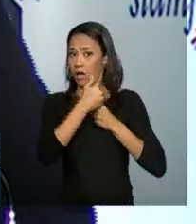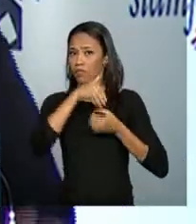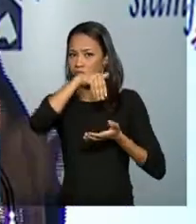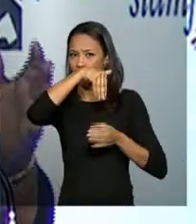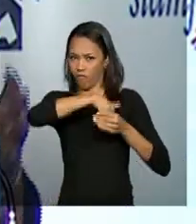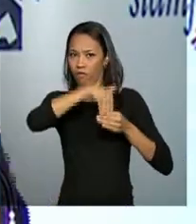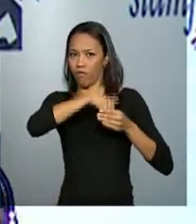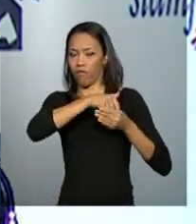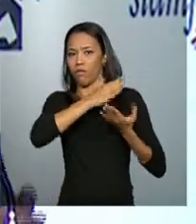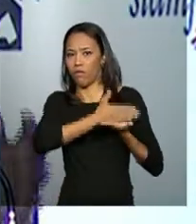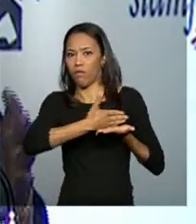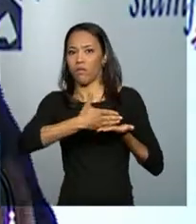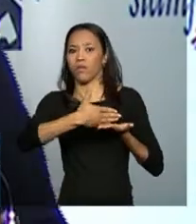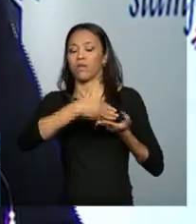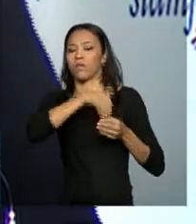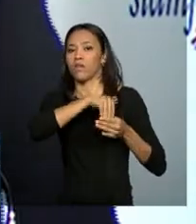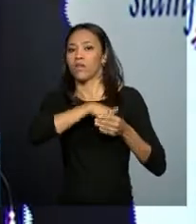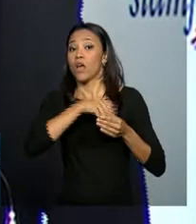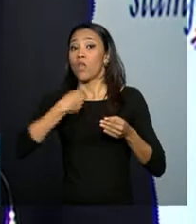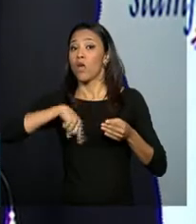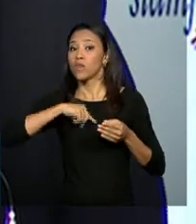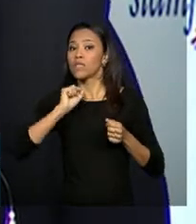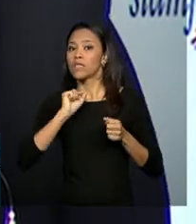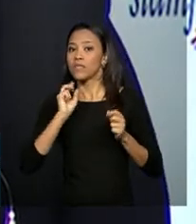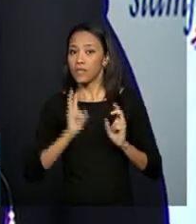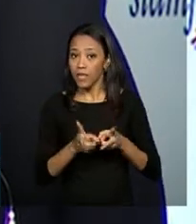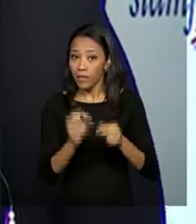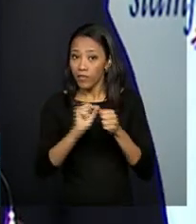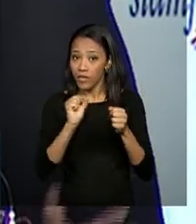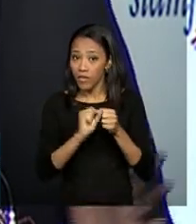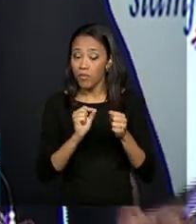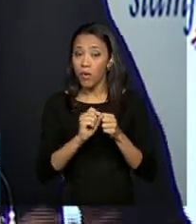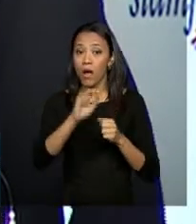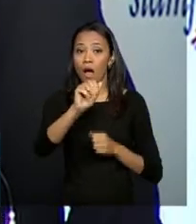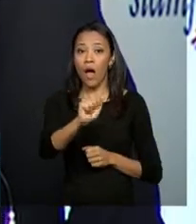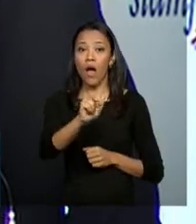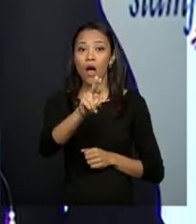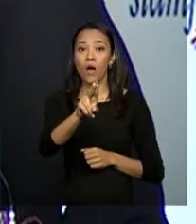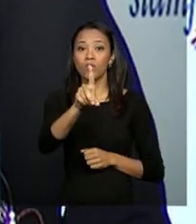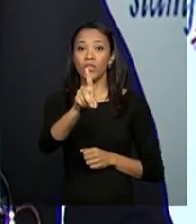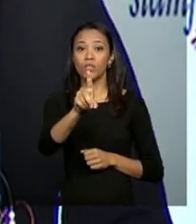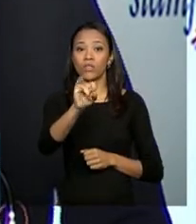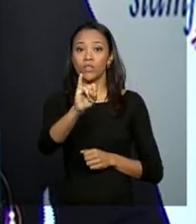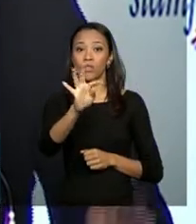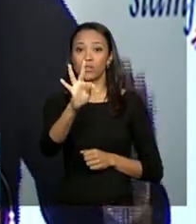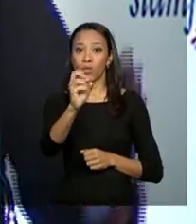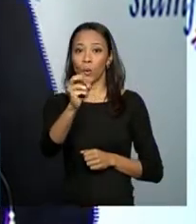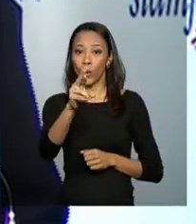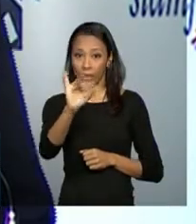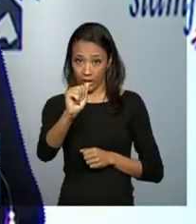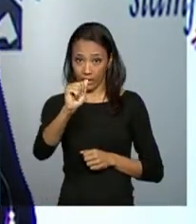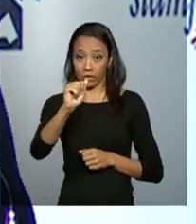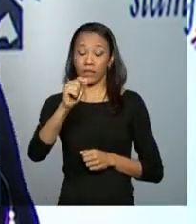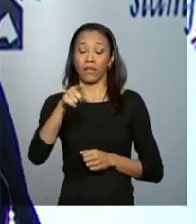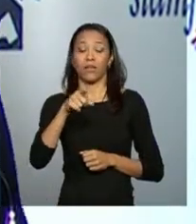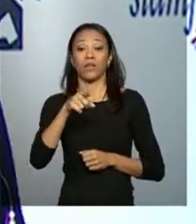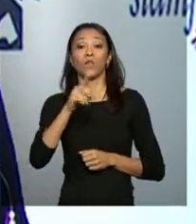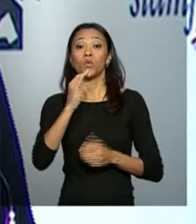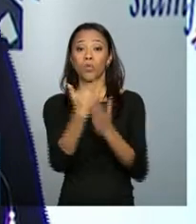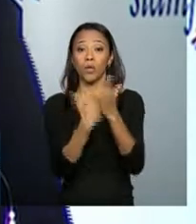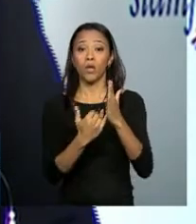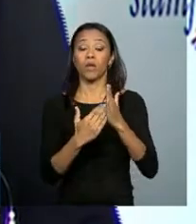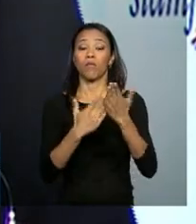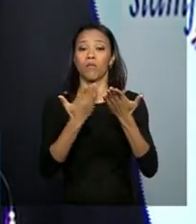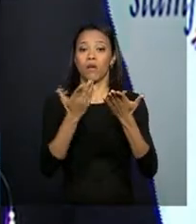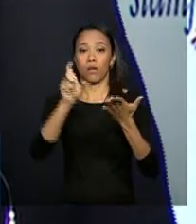nós fazemos sempre uma auditoria no Bolsa Família. O Bolsa Família é sustentável, por